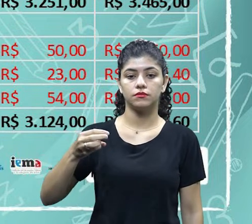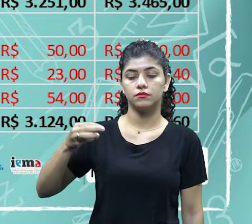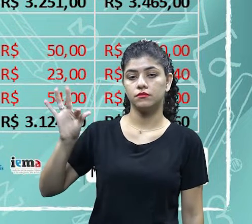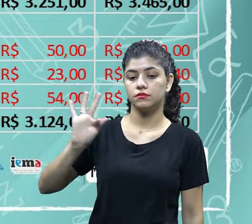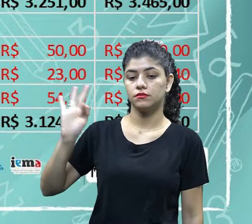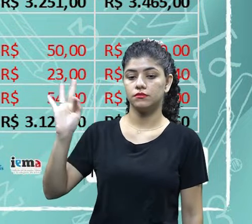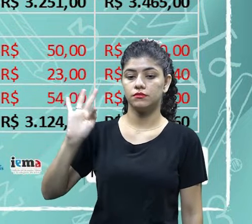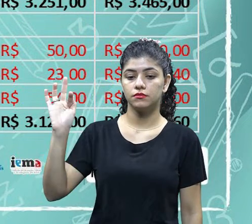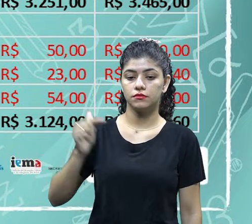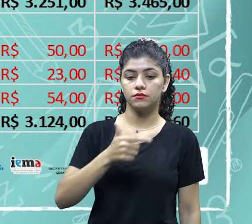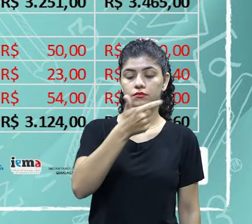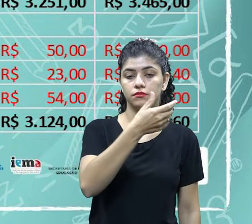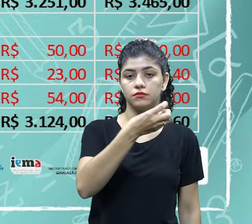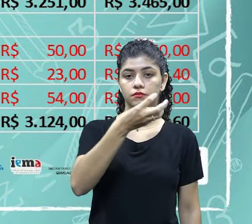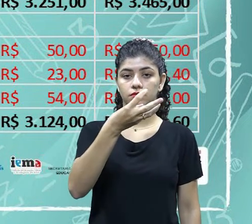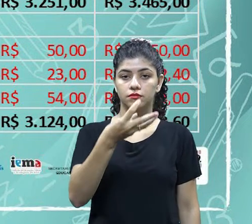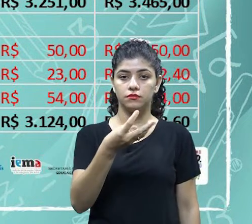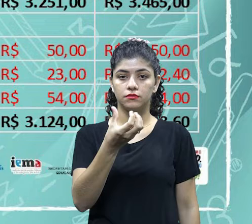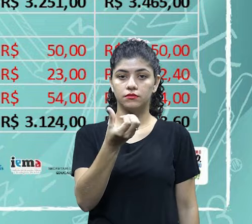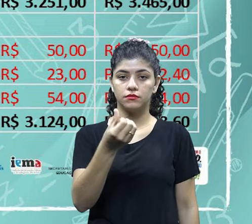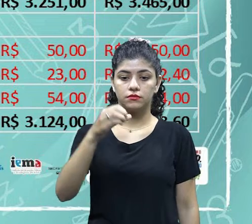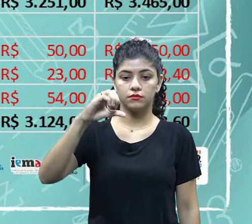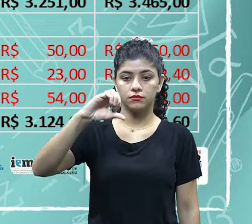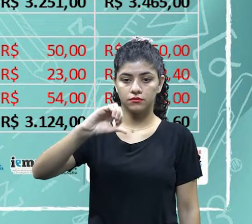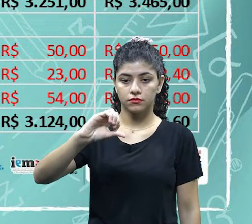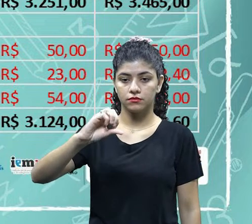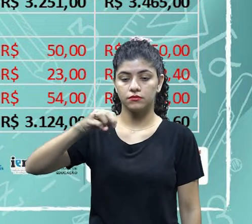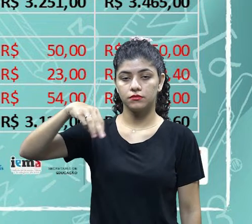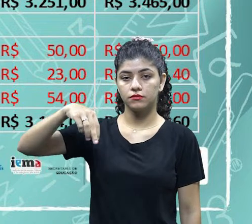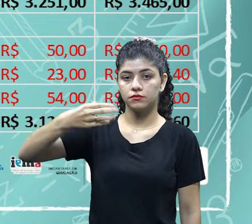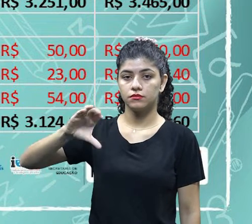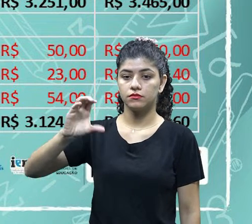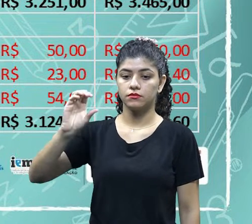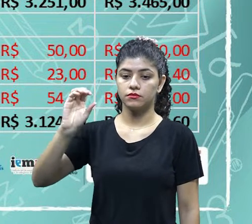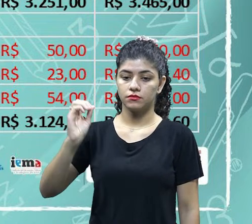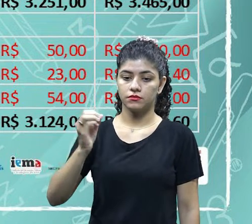de R$ 2.222, fevereiro, R$